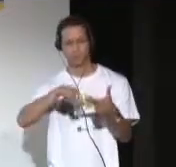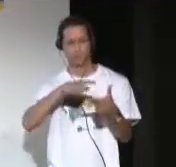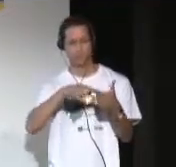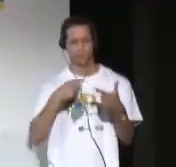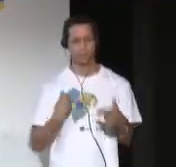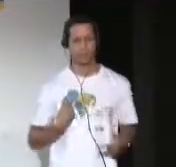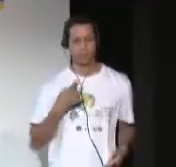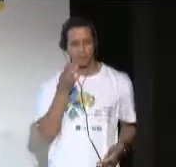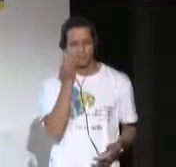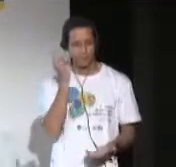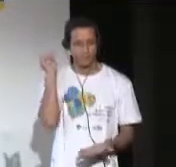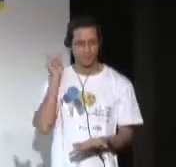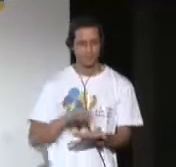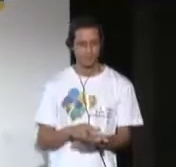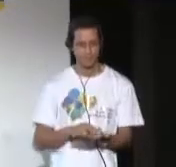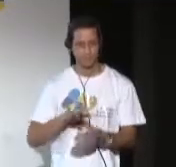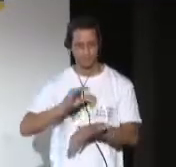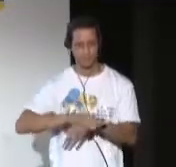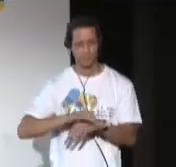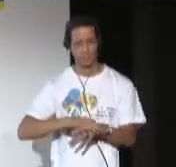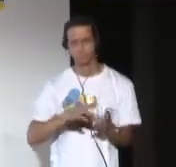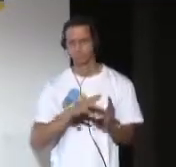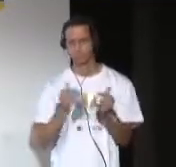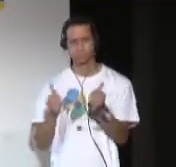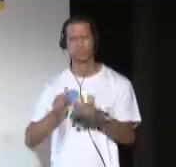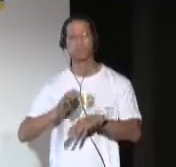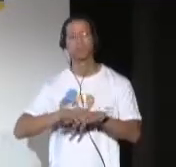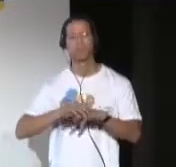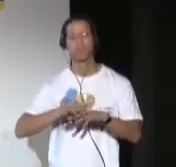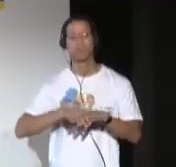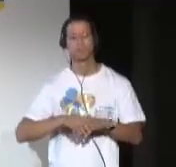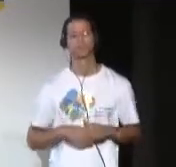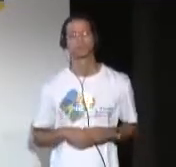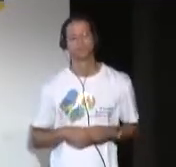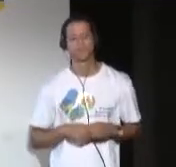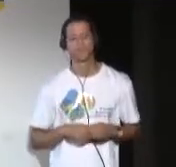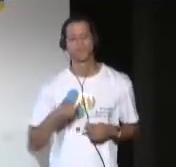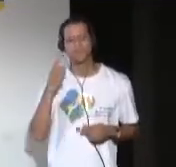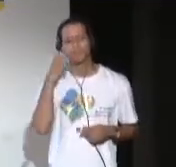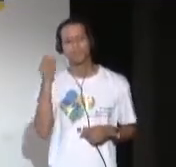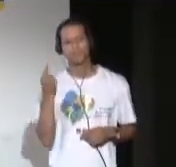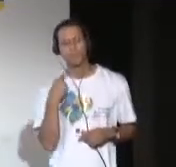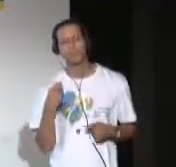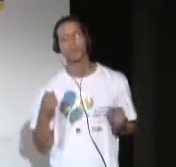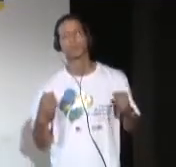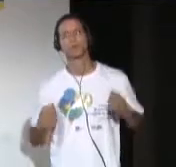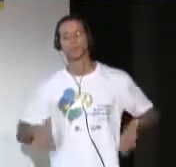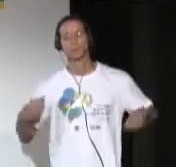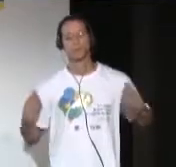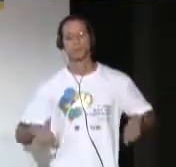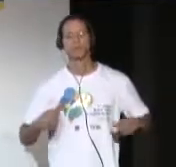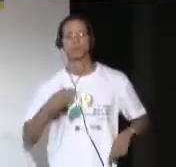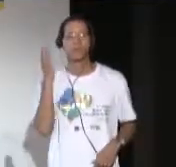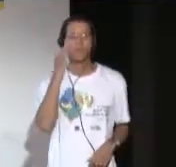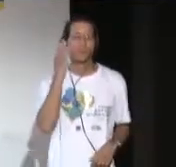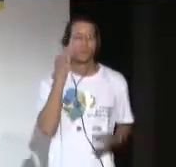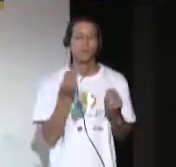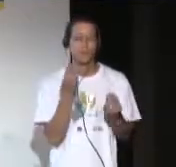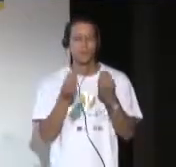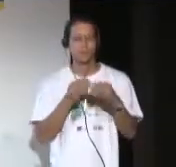real que a gente tem que resolver usando a matemática. Então, a ideia é, o que é que eu preciso saber, que tipo